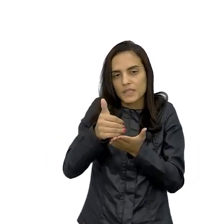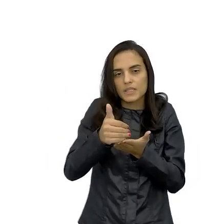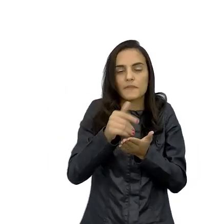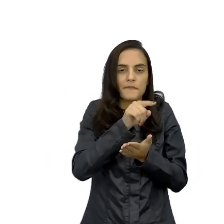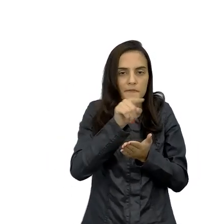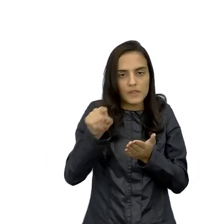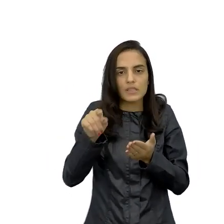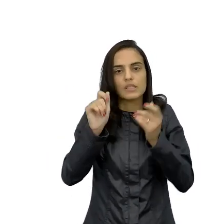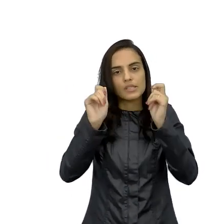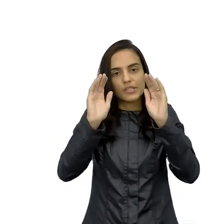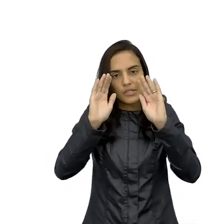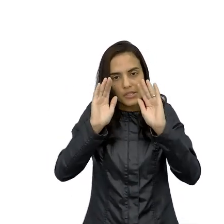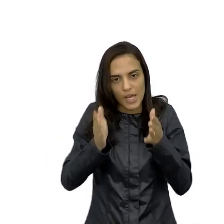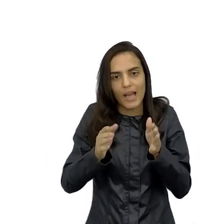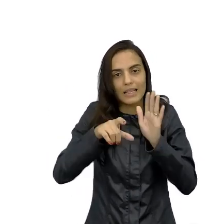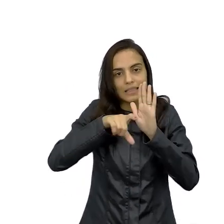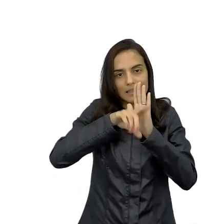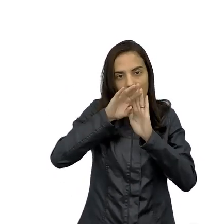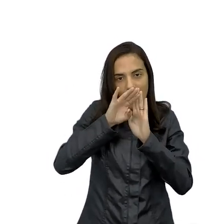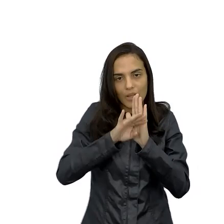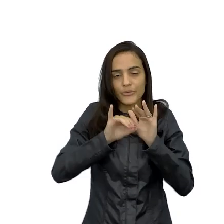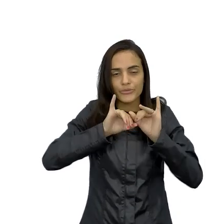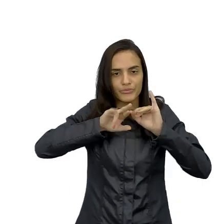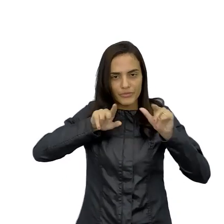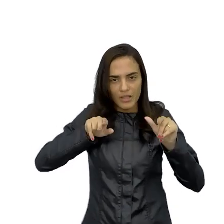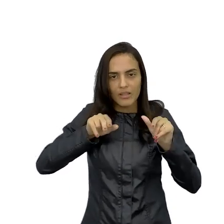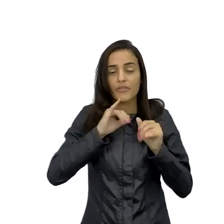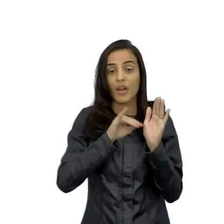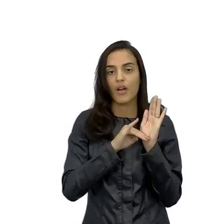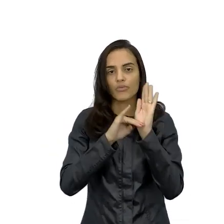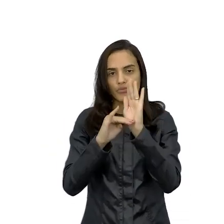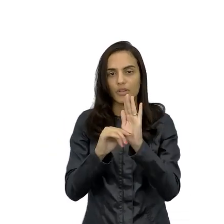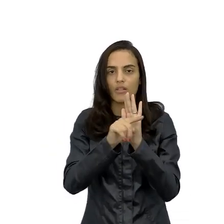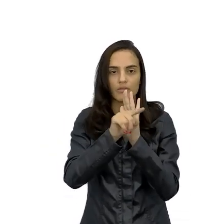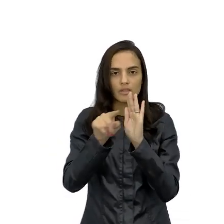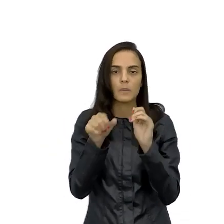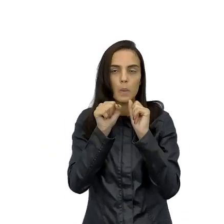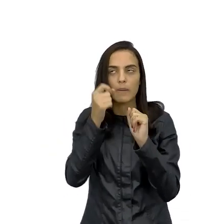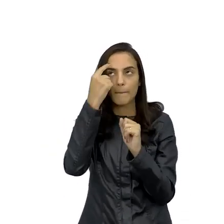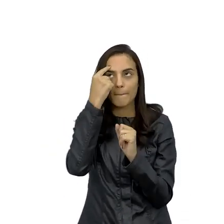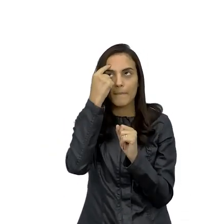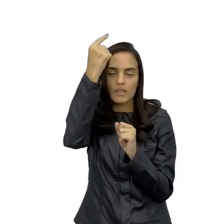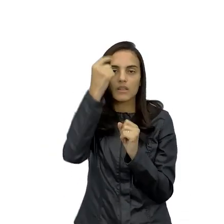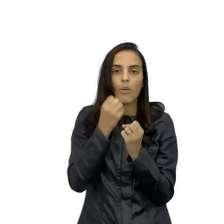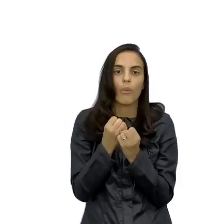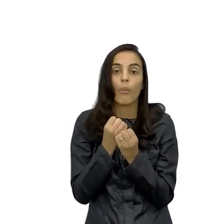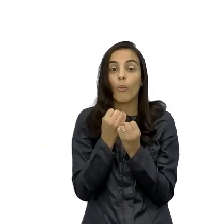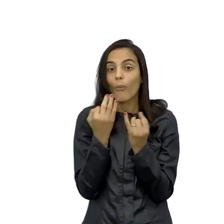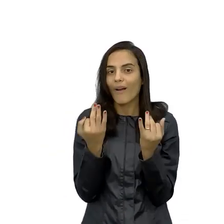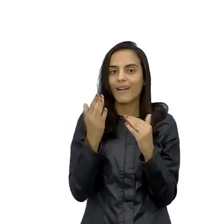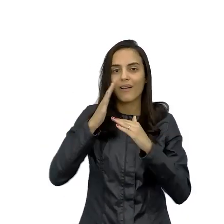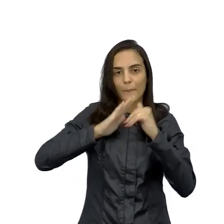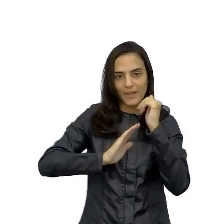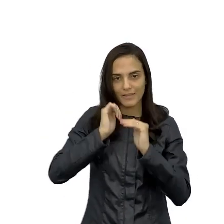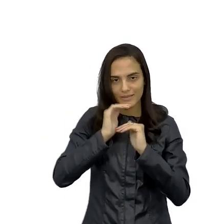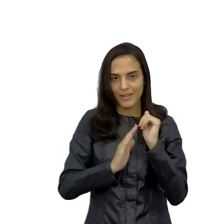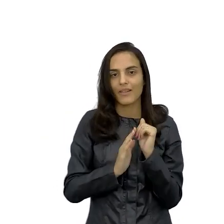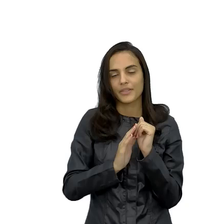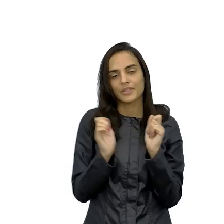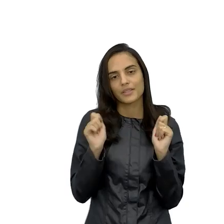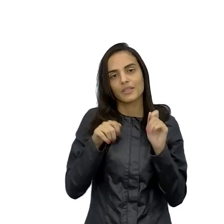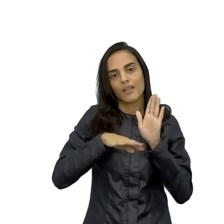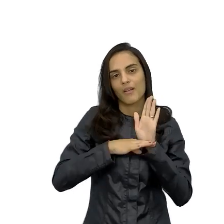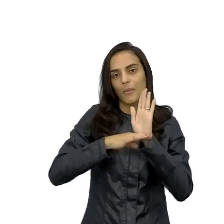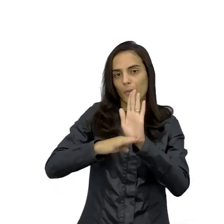já dispõem de muitos dados na escola que vão ajudar vocês poderem pensar quais são as habilidades que os